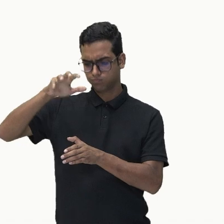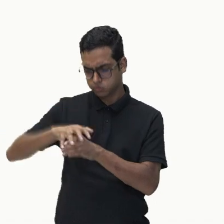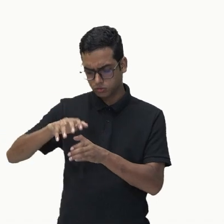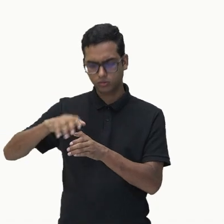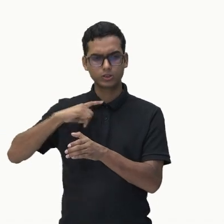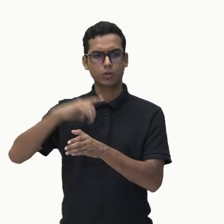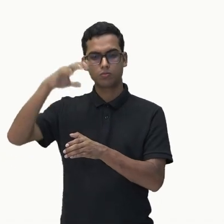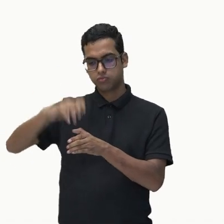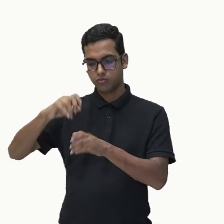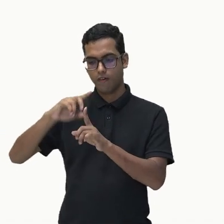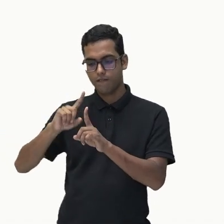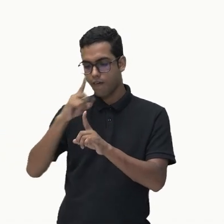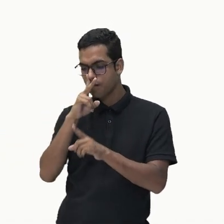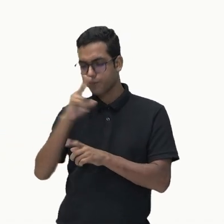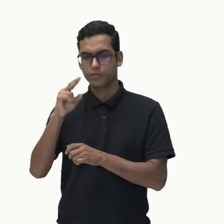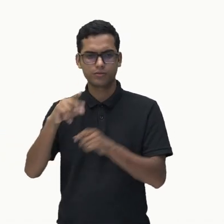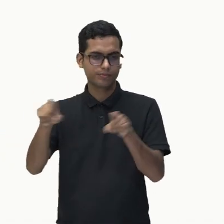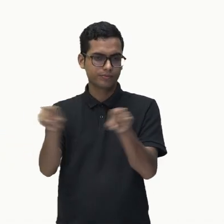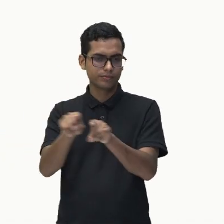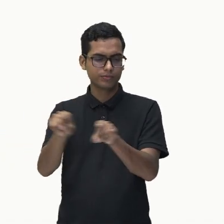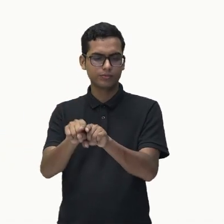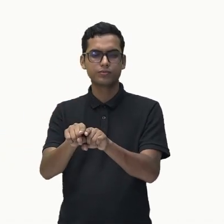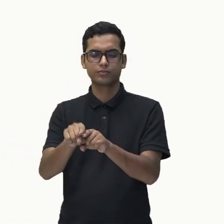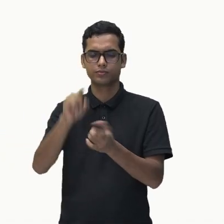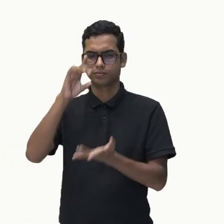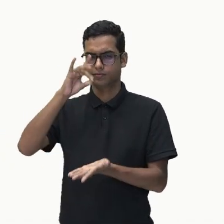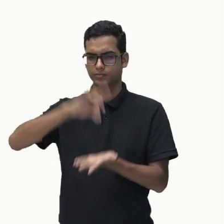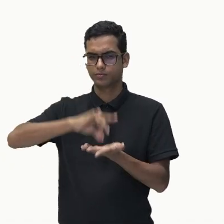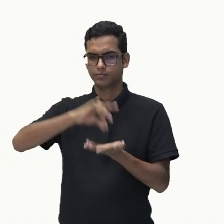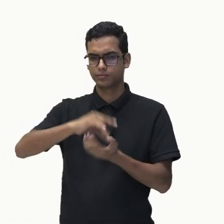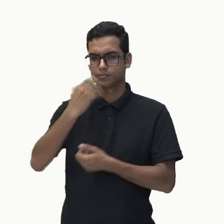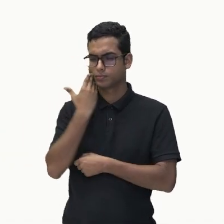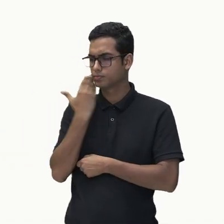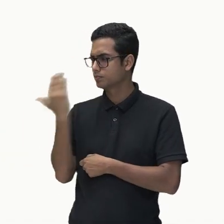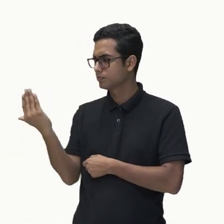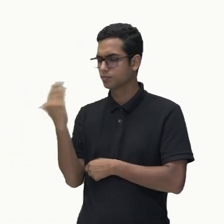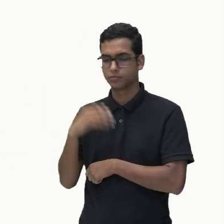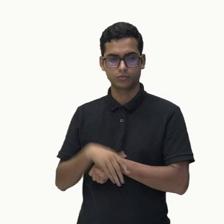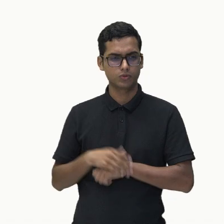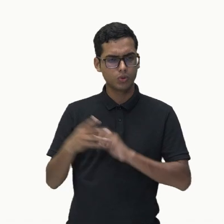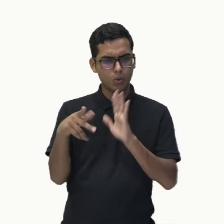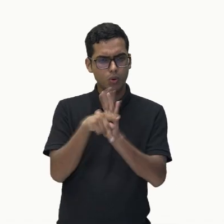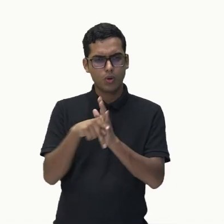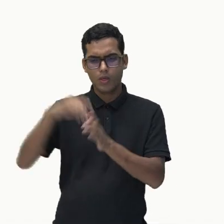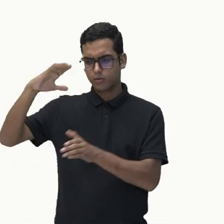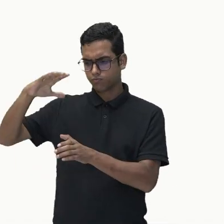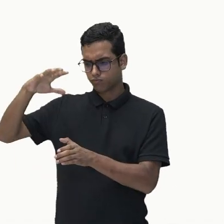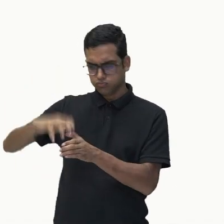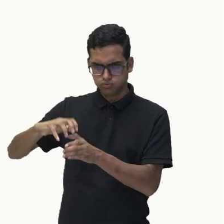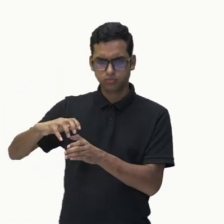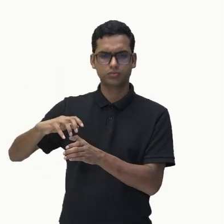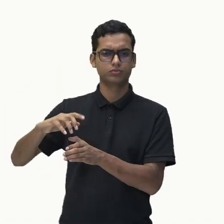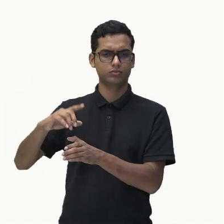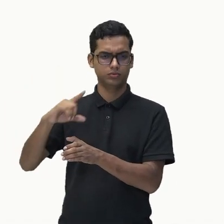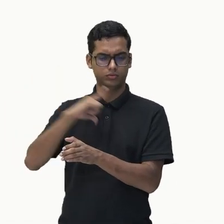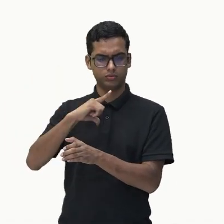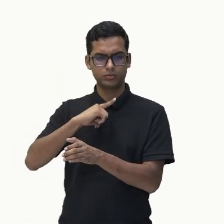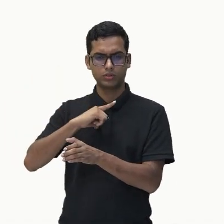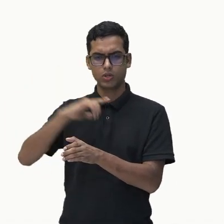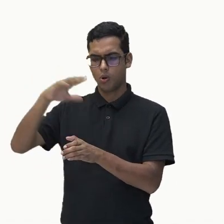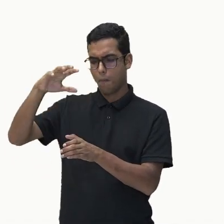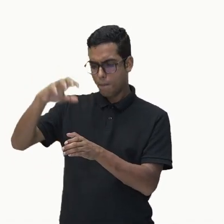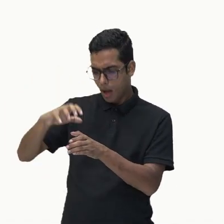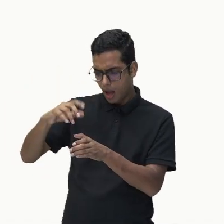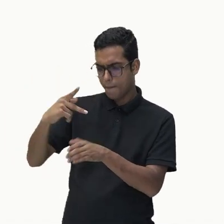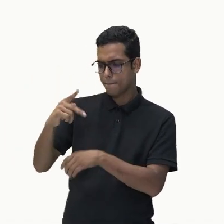pressão, tá? Naquele ponto lá. Então, esse aumento de pressão ou esse aumento de força, esse